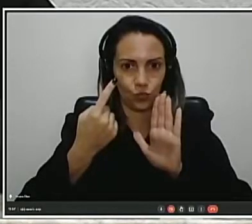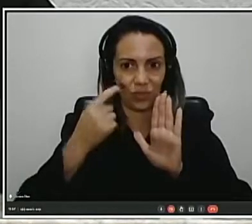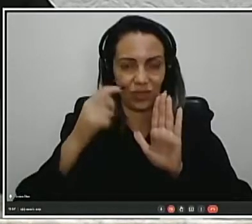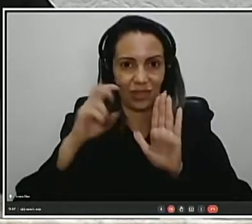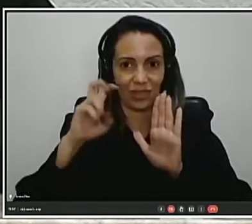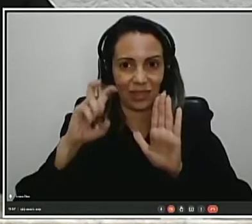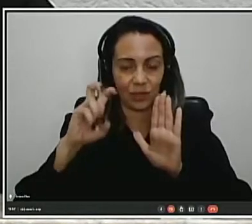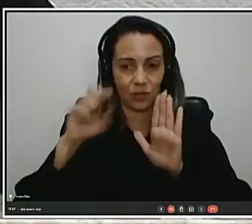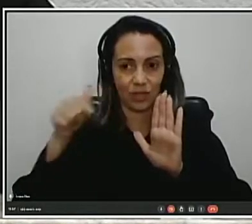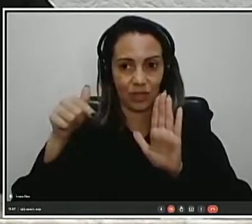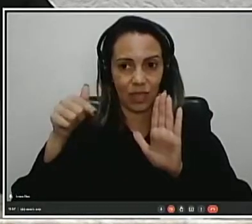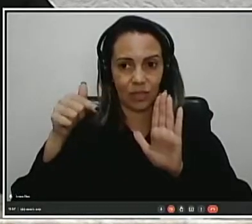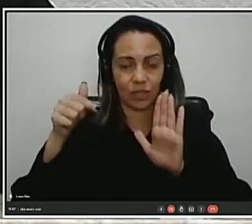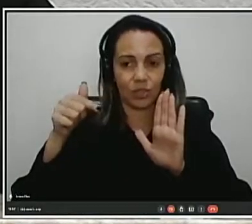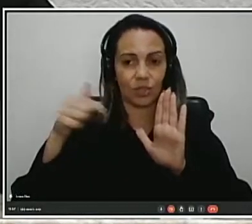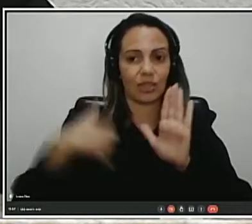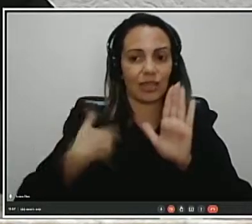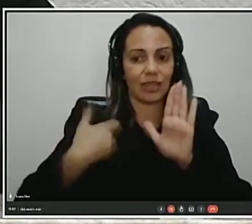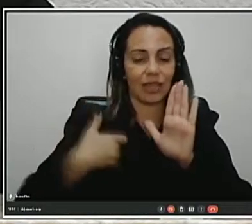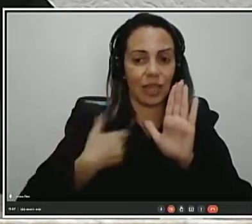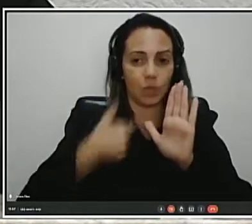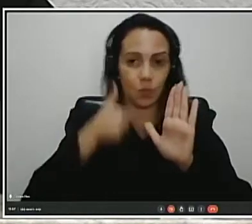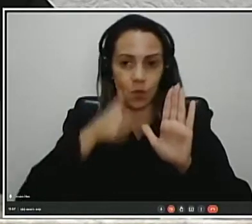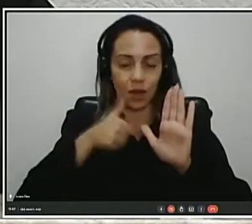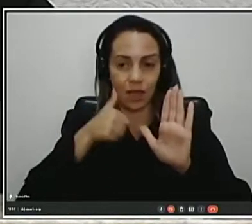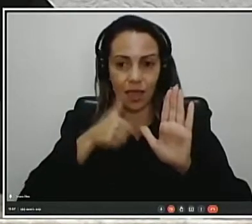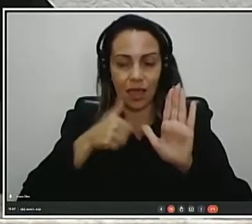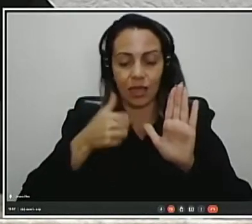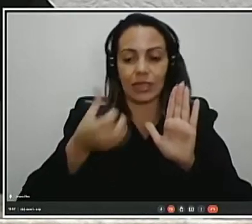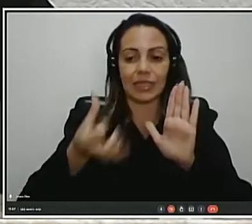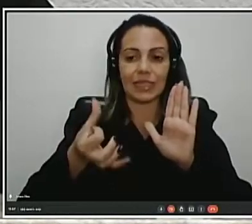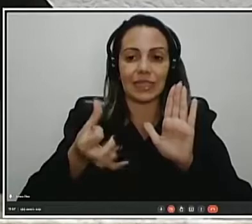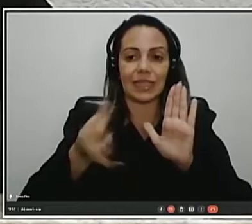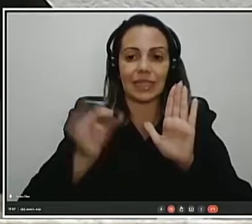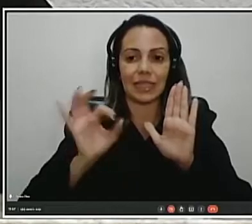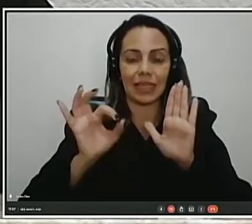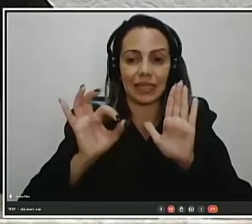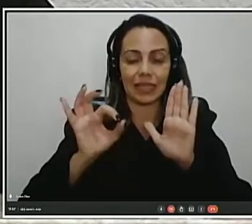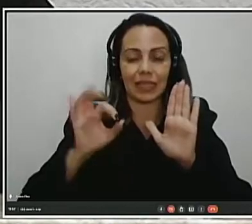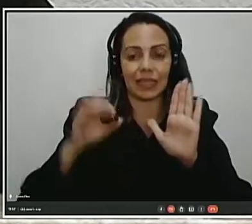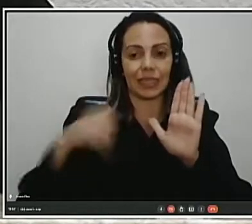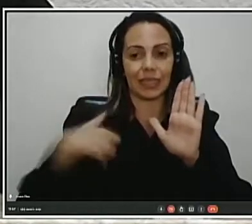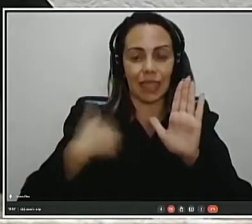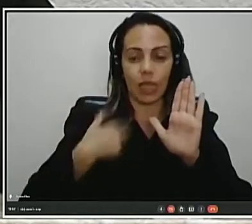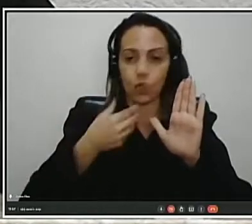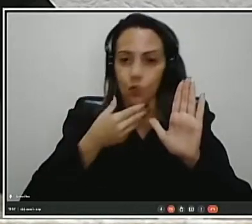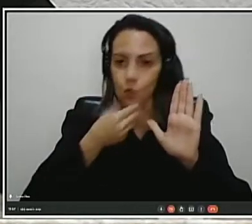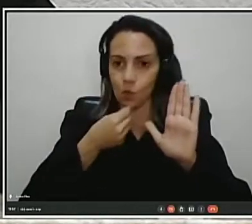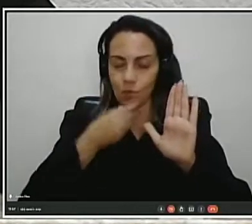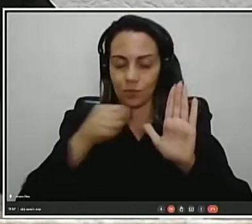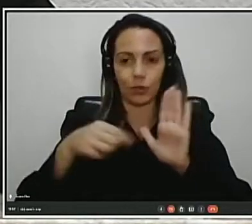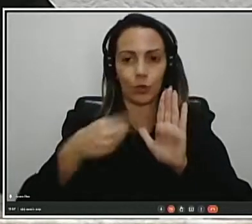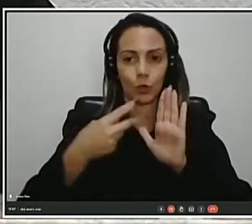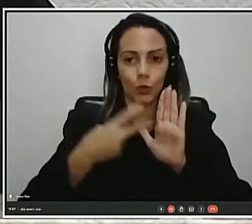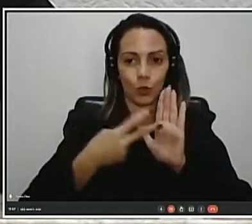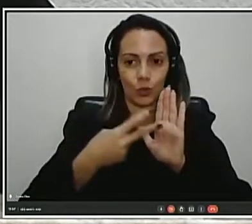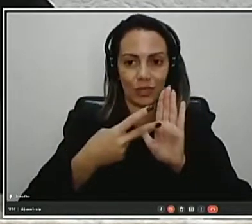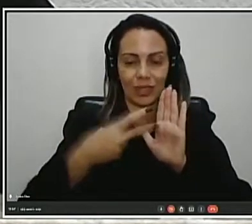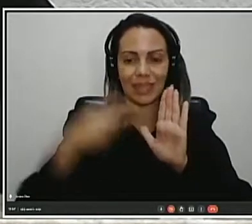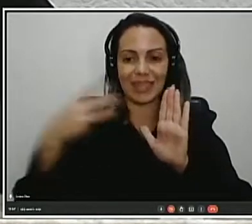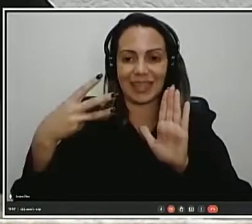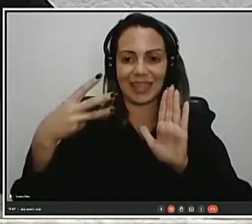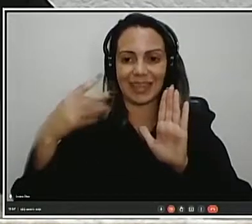57 anos de idade, se mulher, e 60 anos de idade, se homem. 2, 30 anos